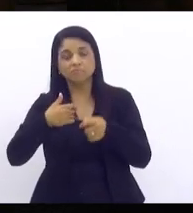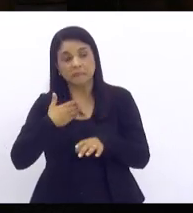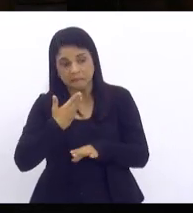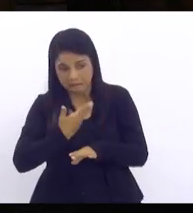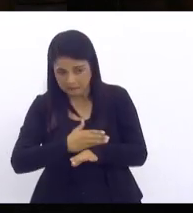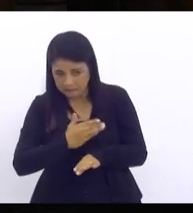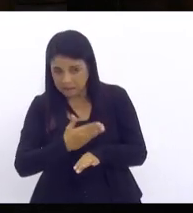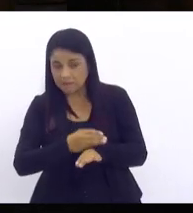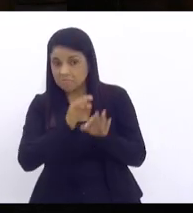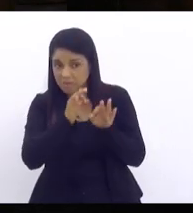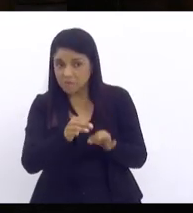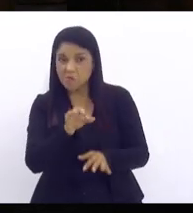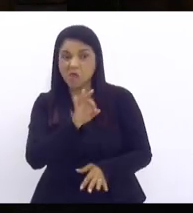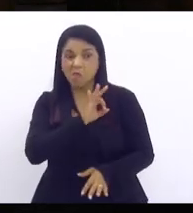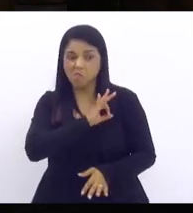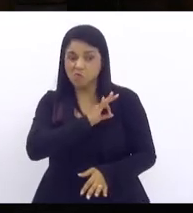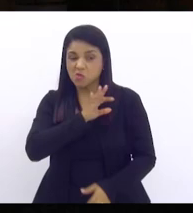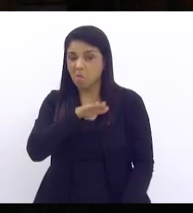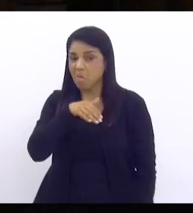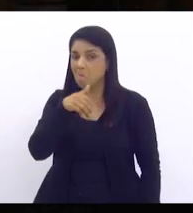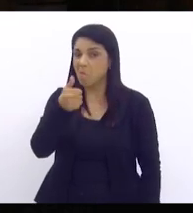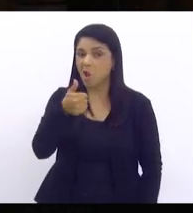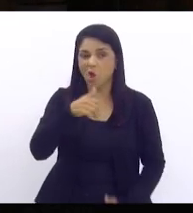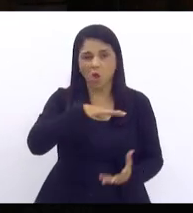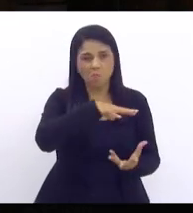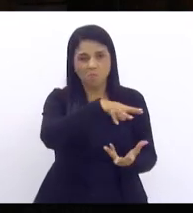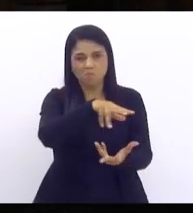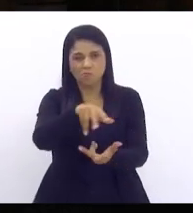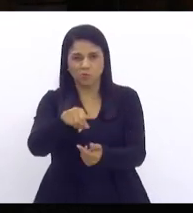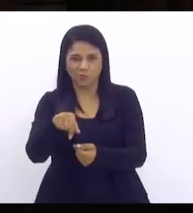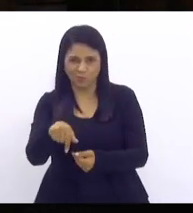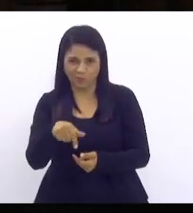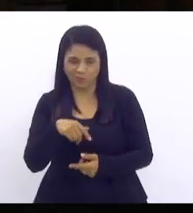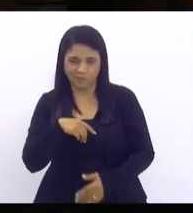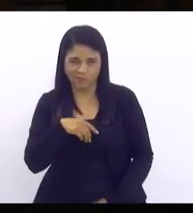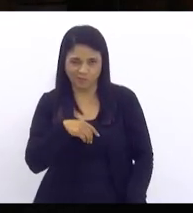porque a nossa polícia é a melhor polícia do mundo, e é por isso que eu sempre falo isso aqui.